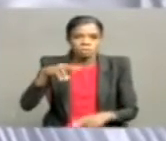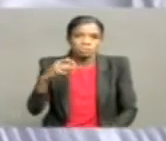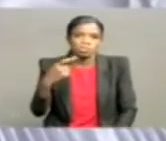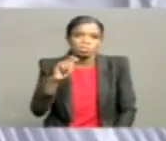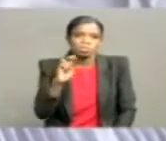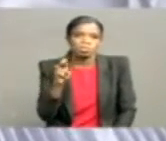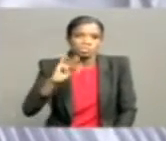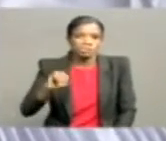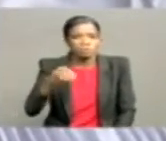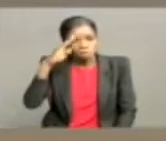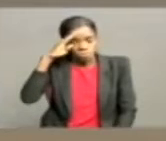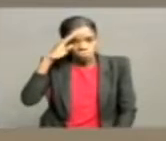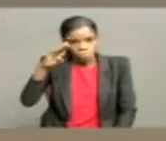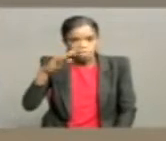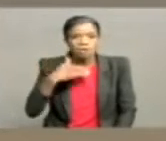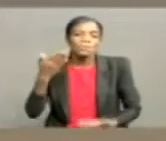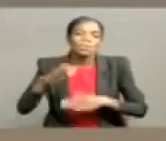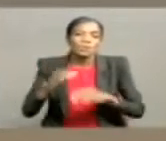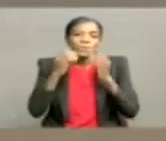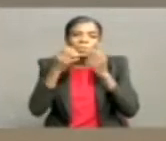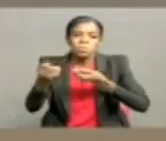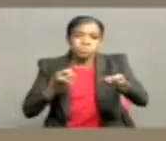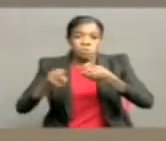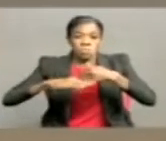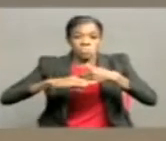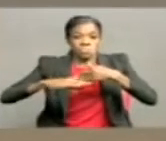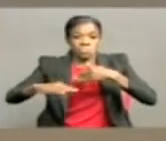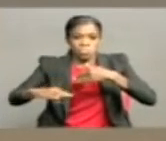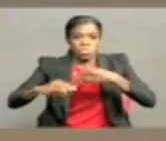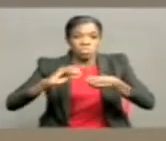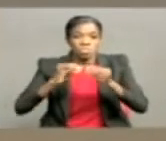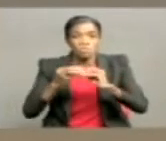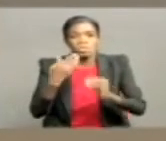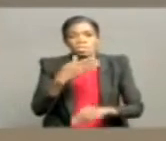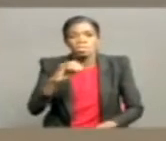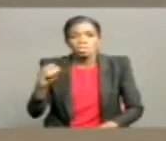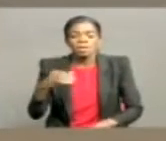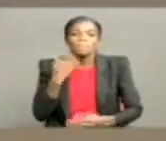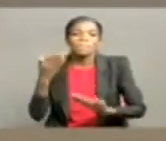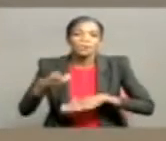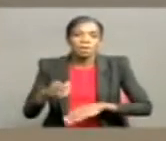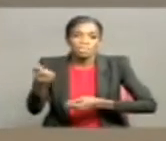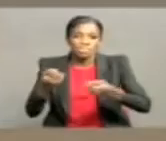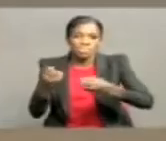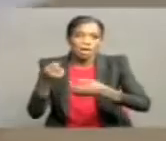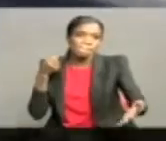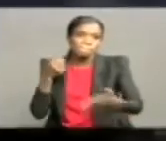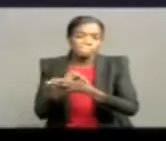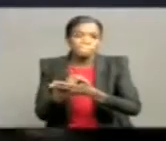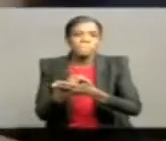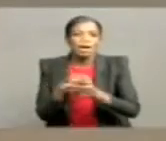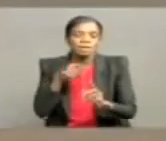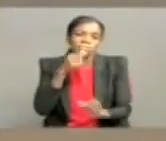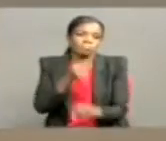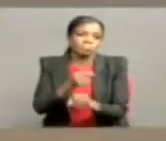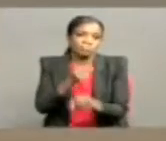Polícia Nacional. Morreu atropelado na Estrada Nacional número 100, quando tentava interpelar uma viatura